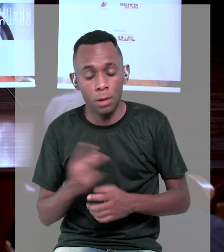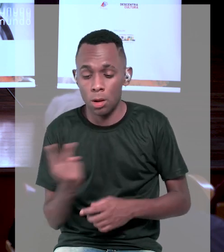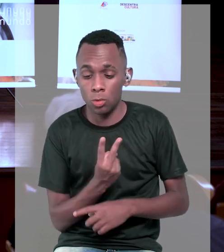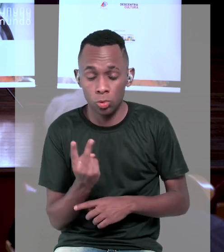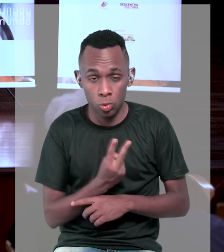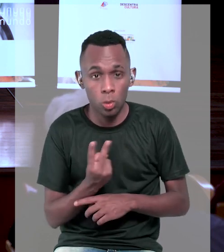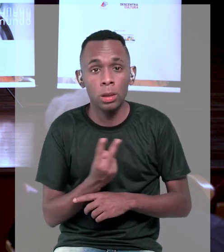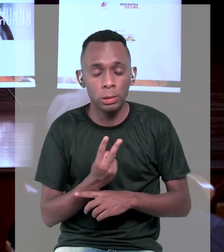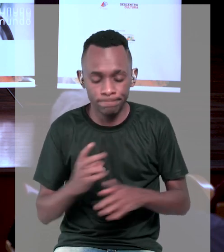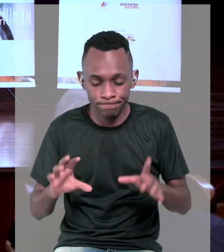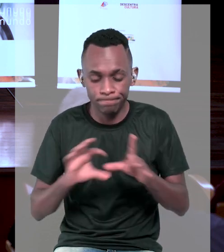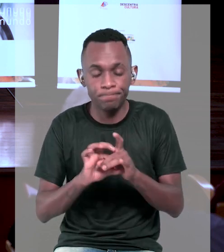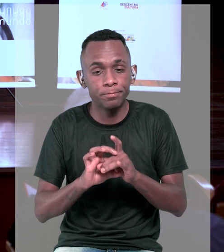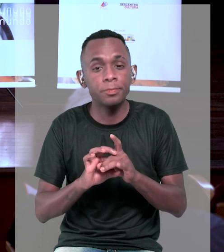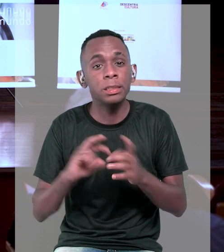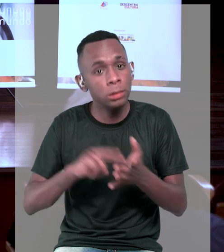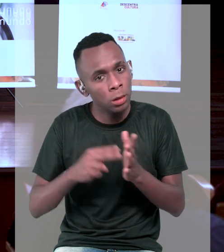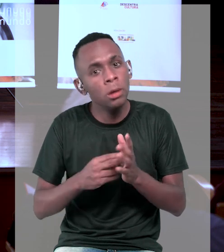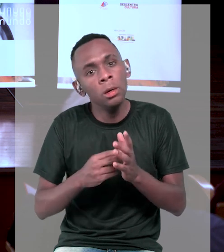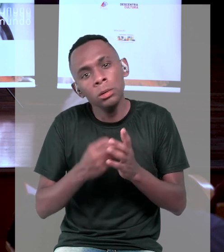ele tem mais chance de ser bem-sucedido.